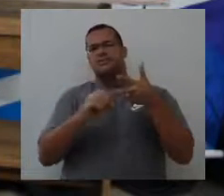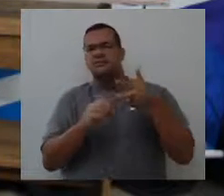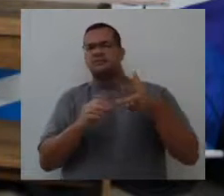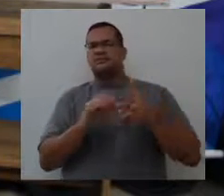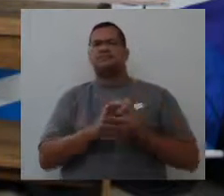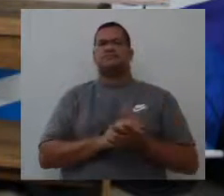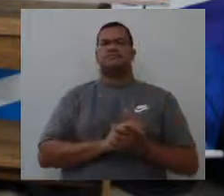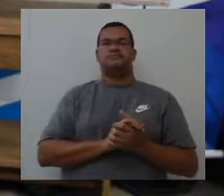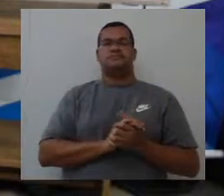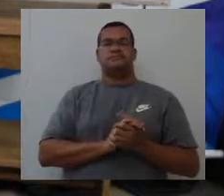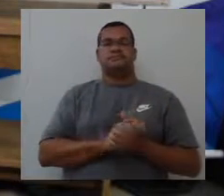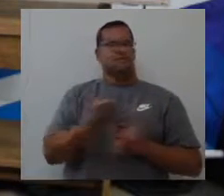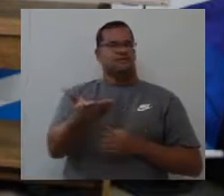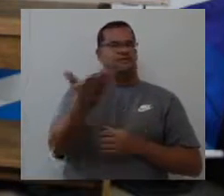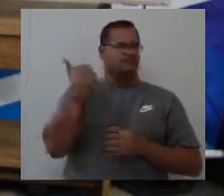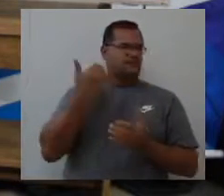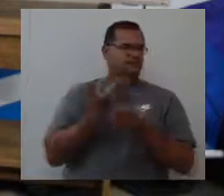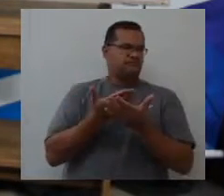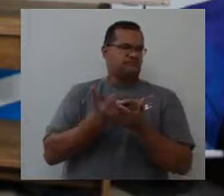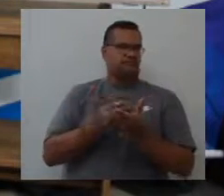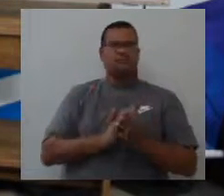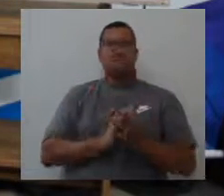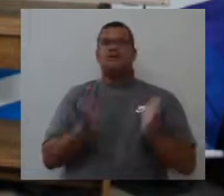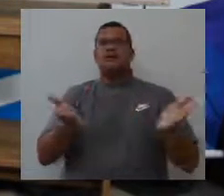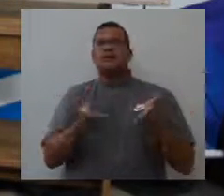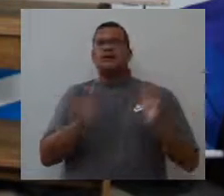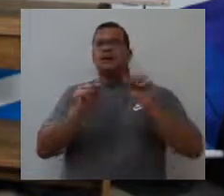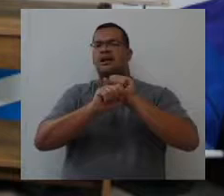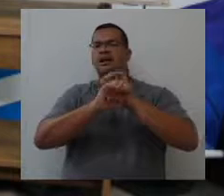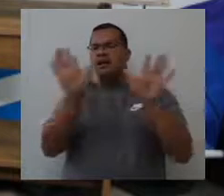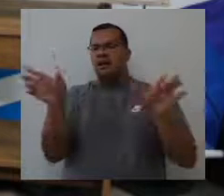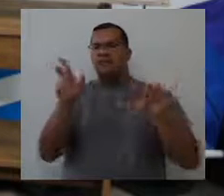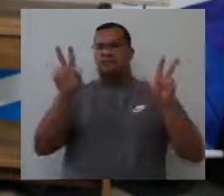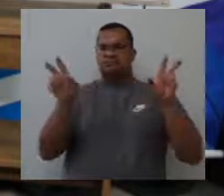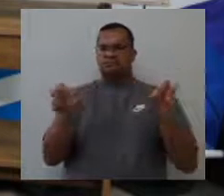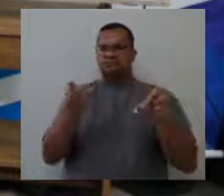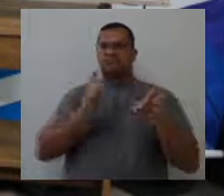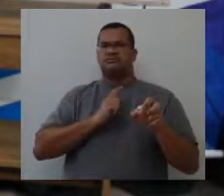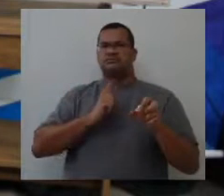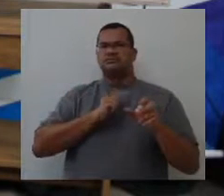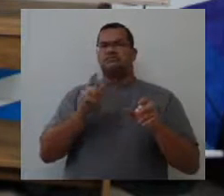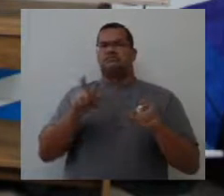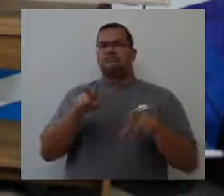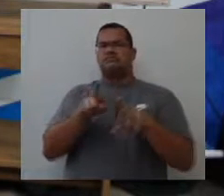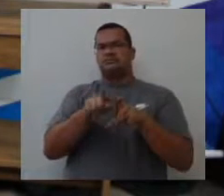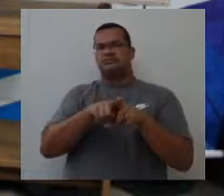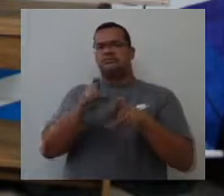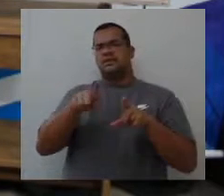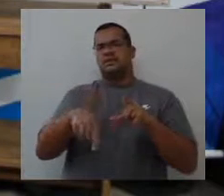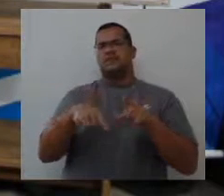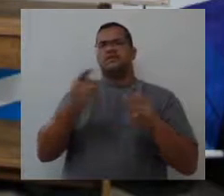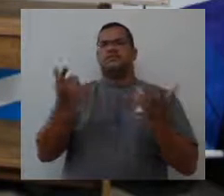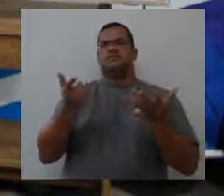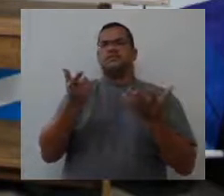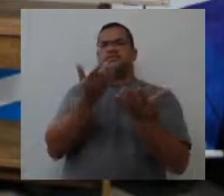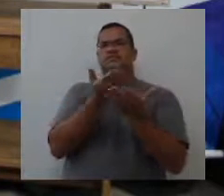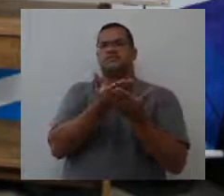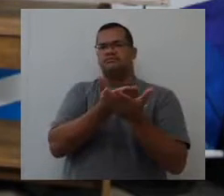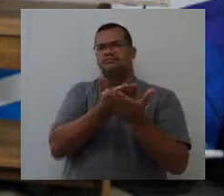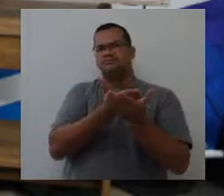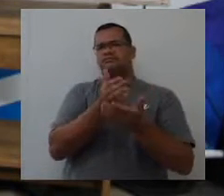comigo. A primeira coisa que eu queria deixar claro para vocês é que esse tema está em nossa expectativa de aprendizagem